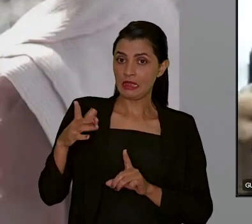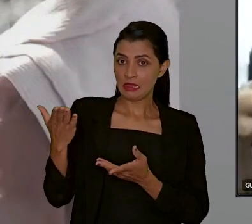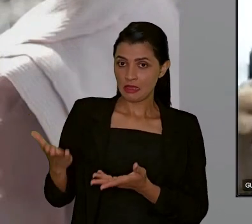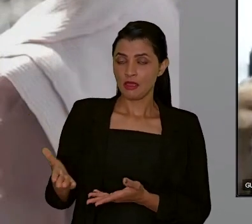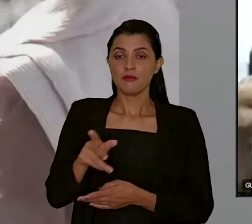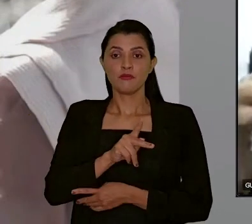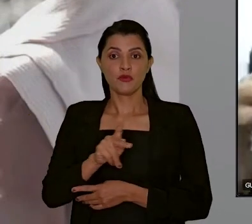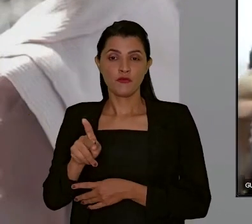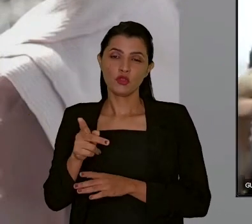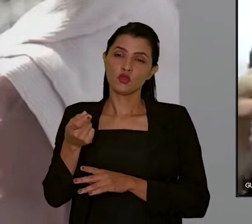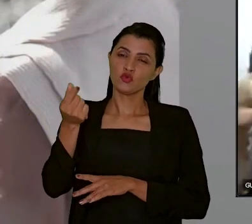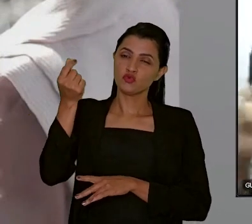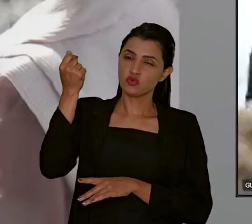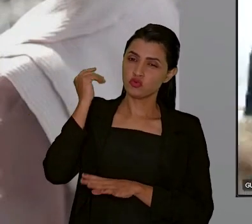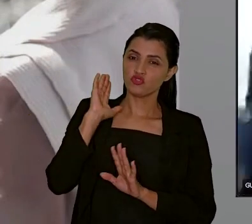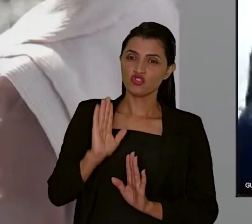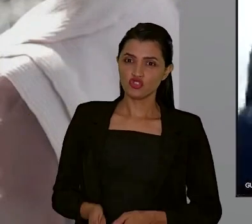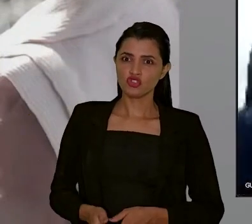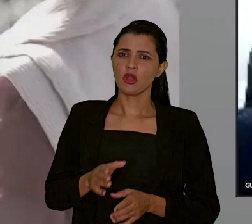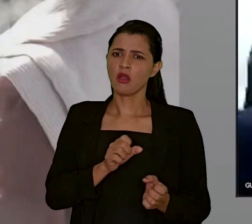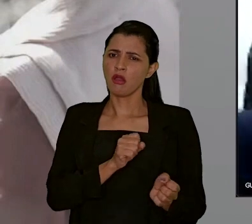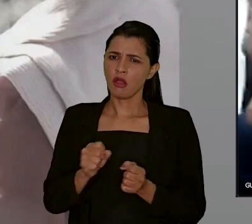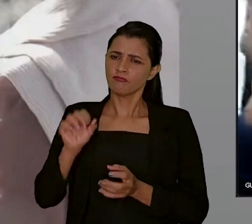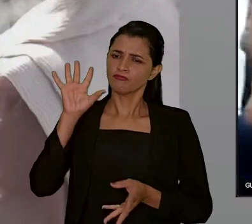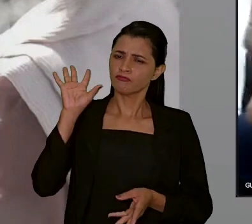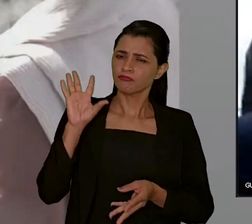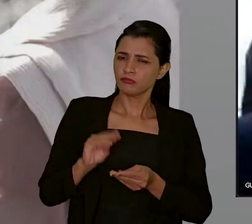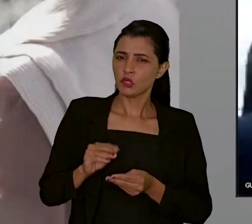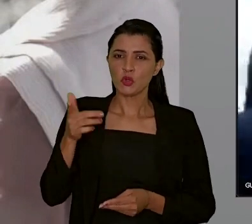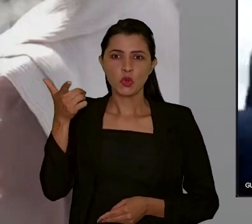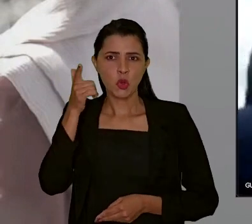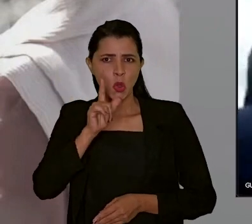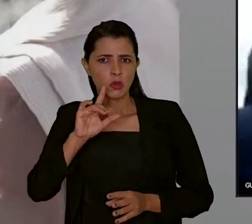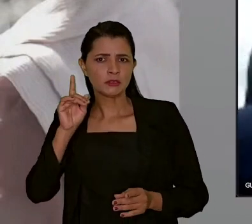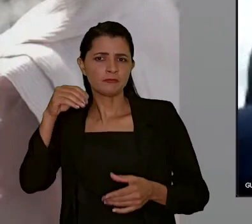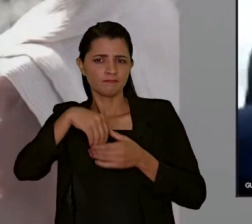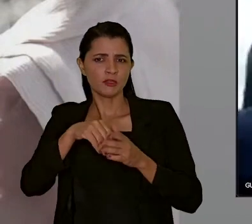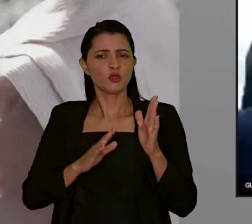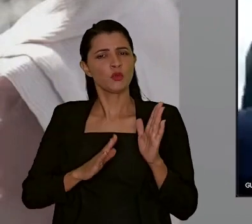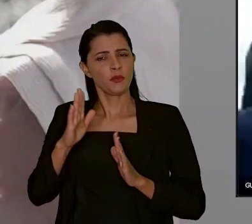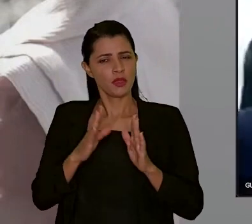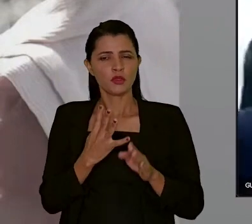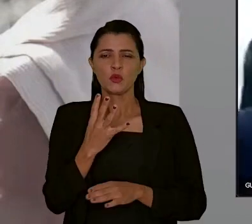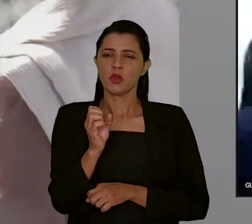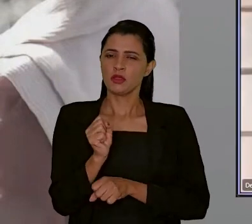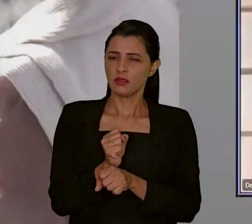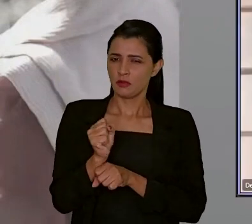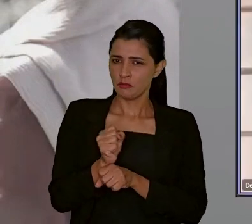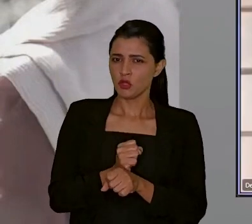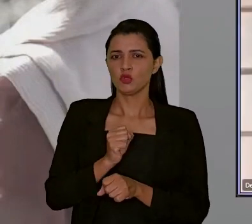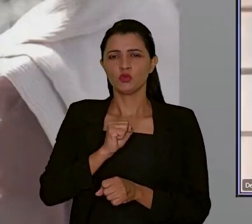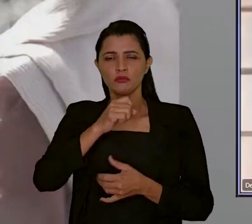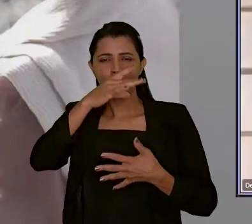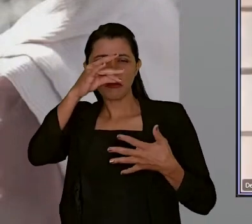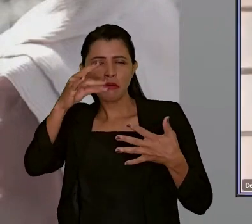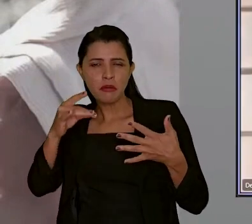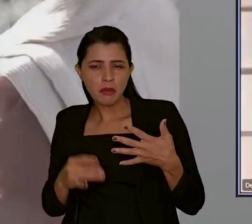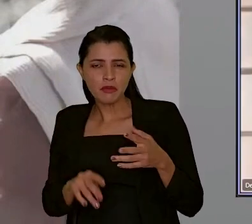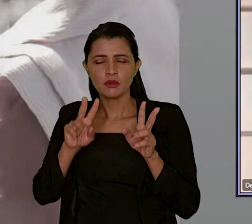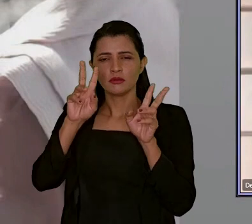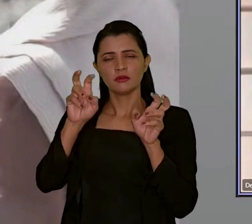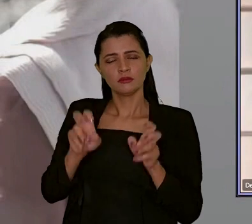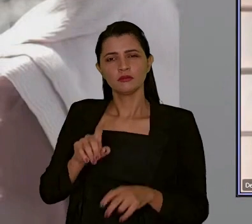professor antigo e com um grande poder de síntese, conseguiu, dentro do prazo de 40 minutos, abordar